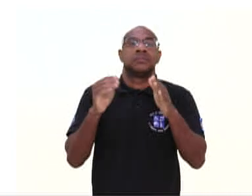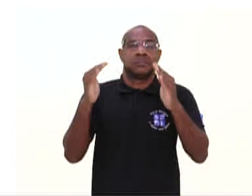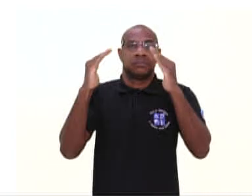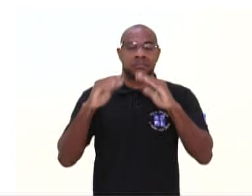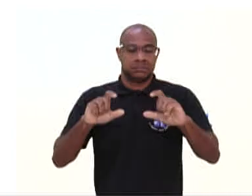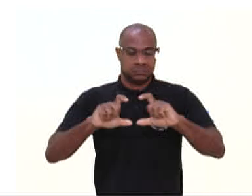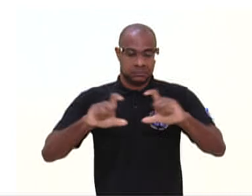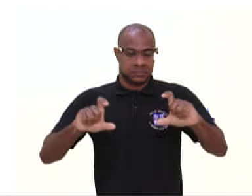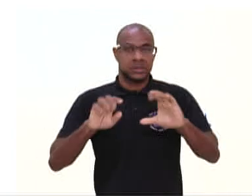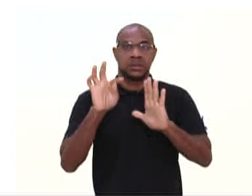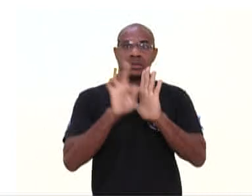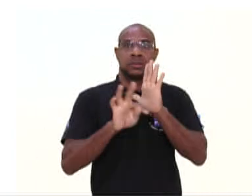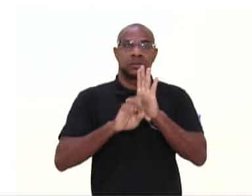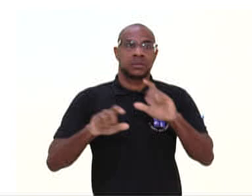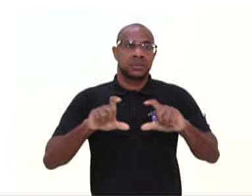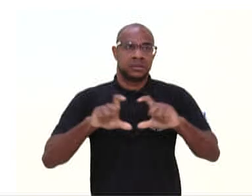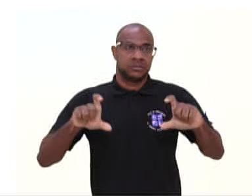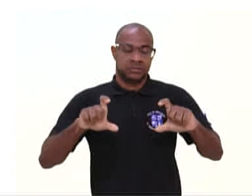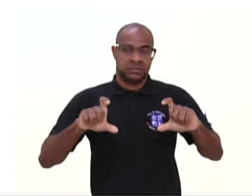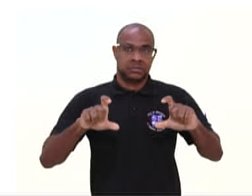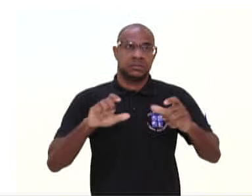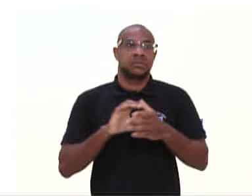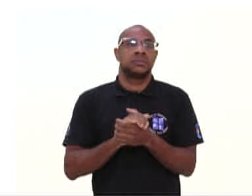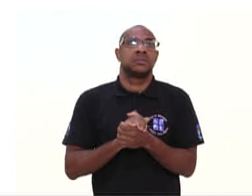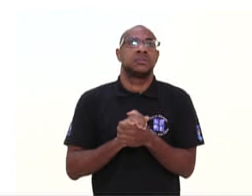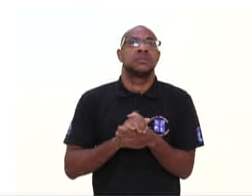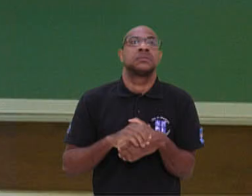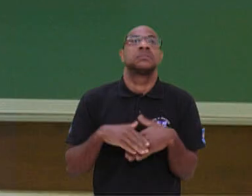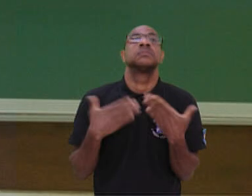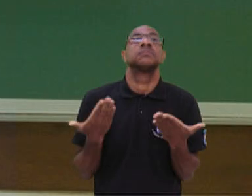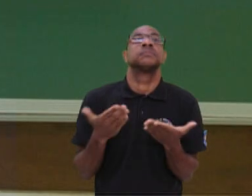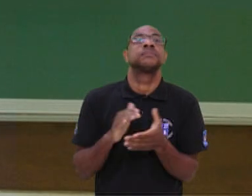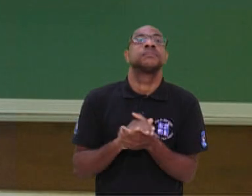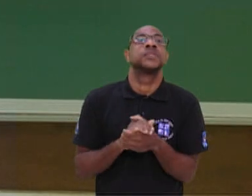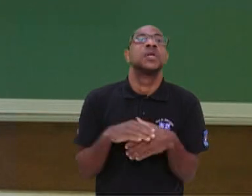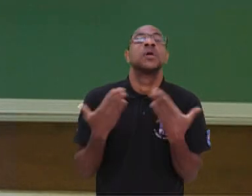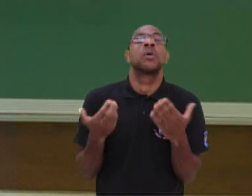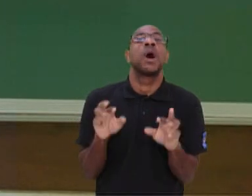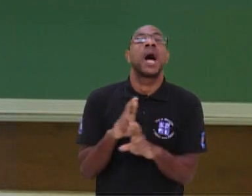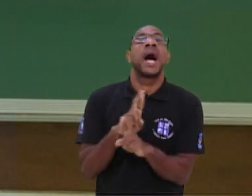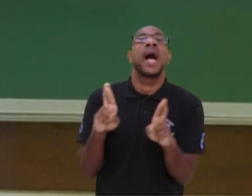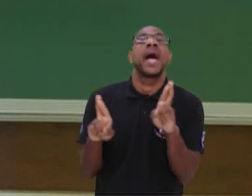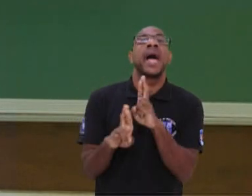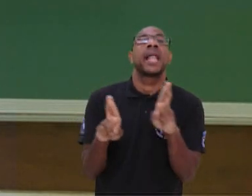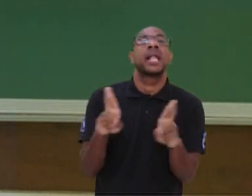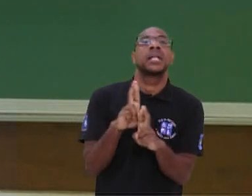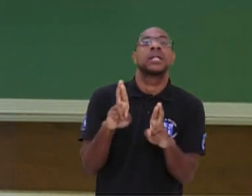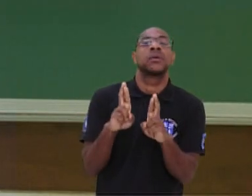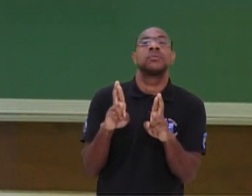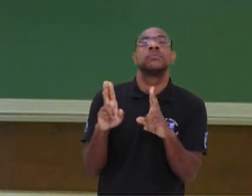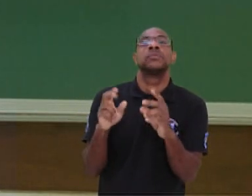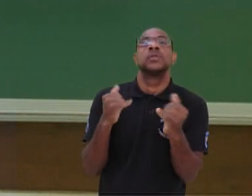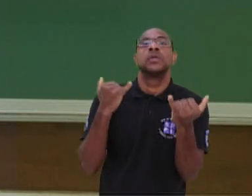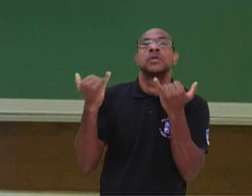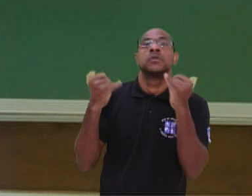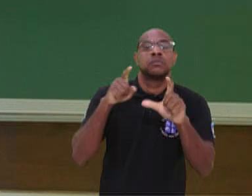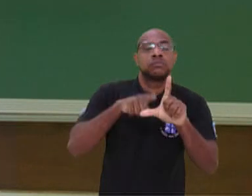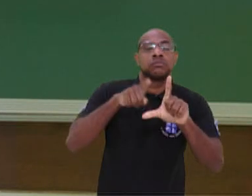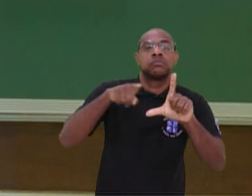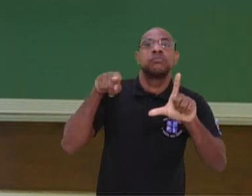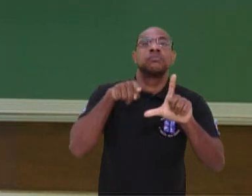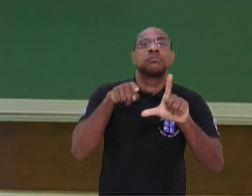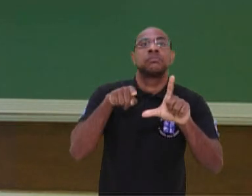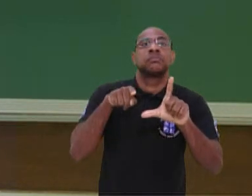tem o texto, eles dialogam, né? Então qual é o comando? Qual a relação entre o infográfico e o texto?